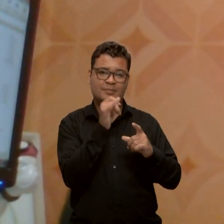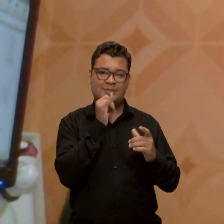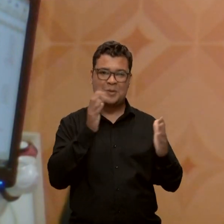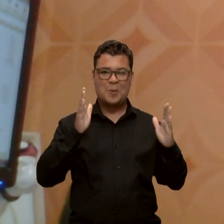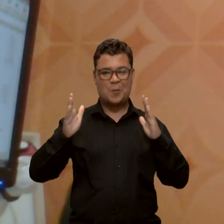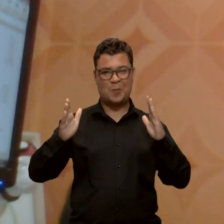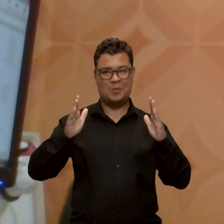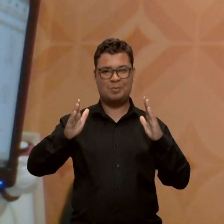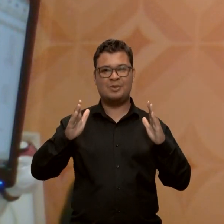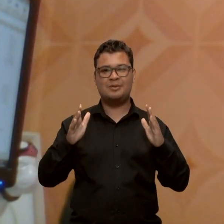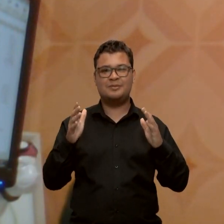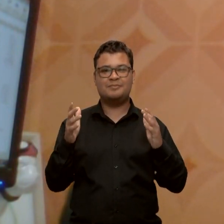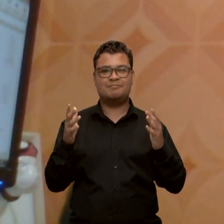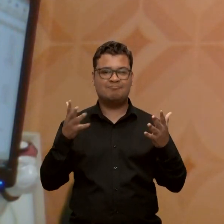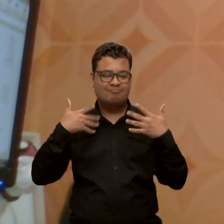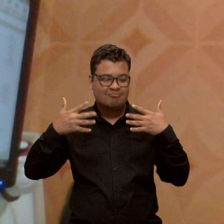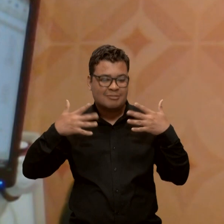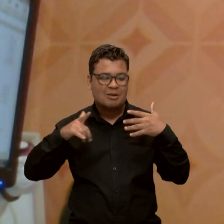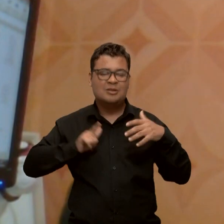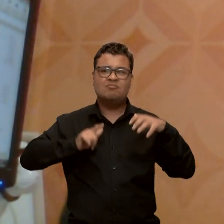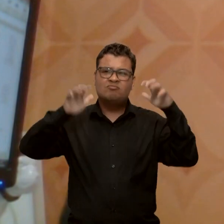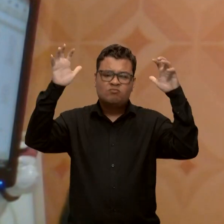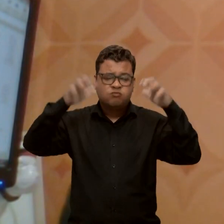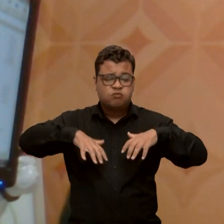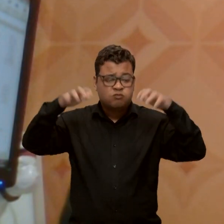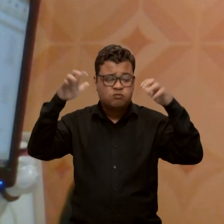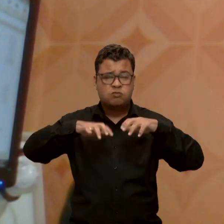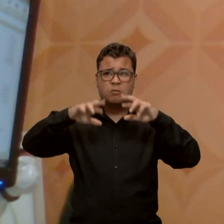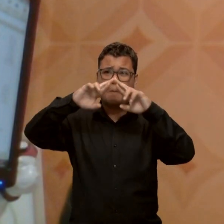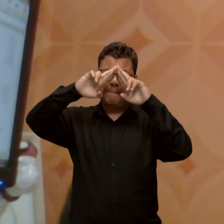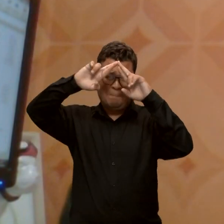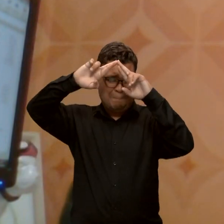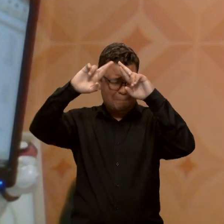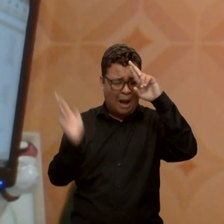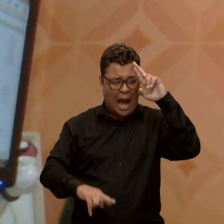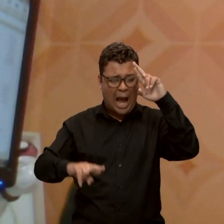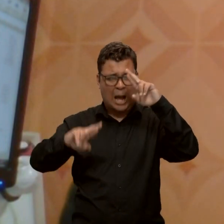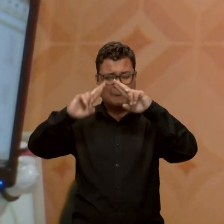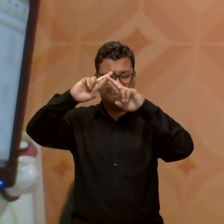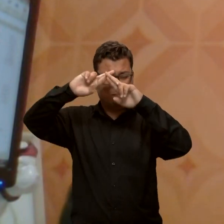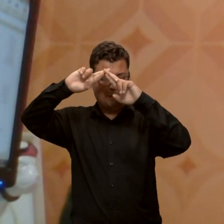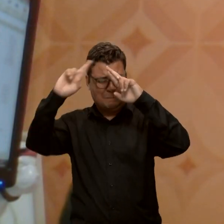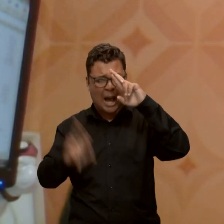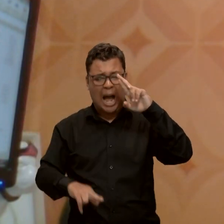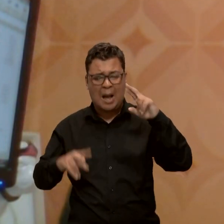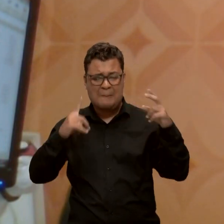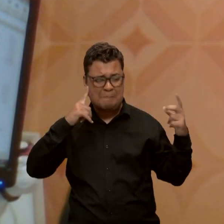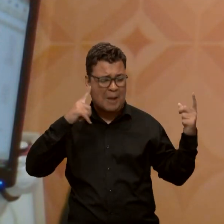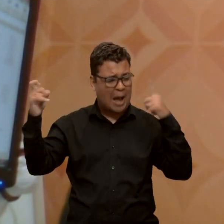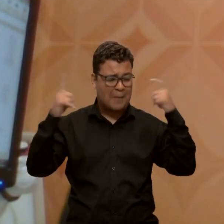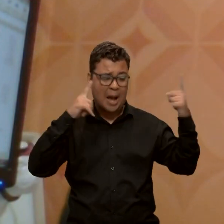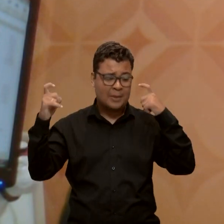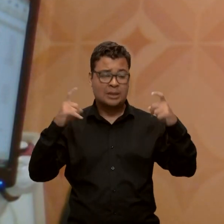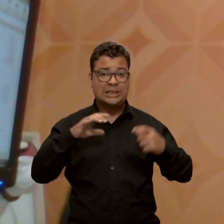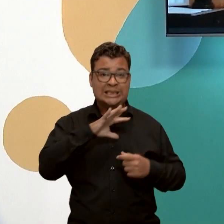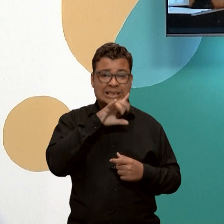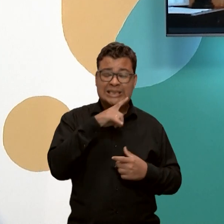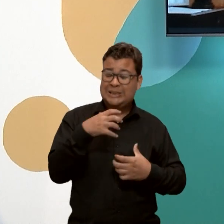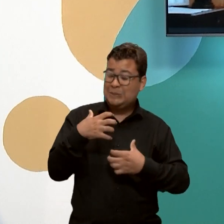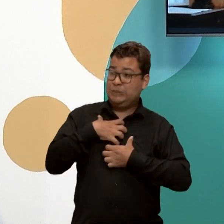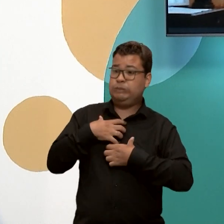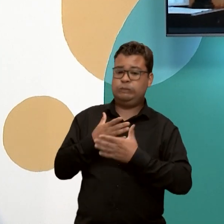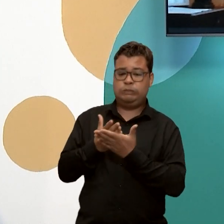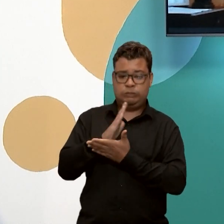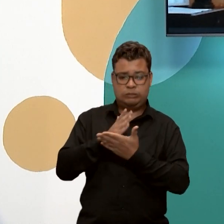chuvosa aqui no nosso país, as trovoadas também incomodam bastante os animais. E o